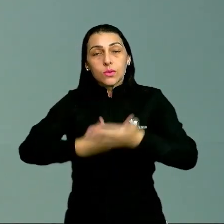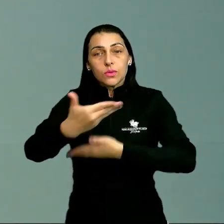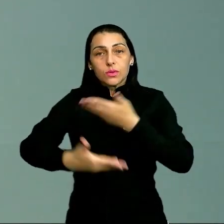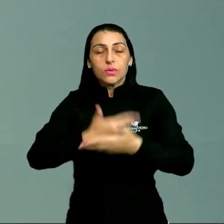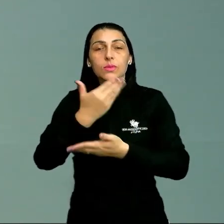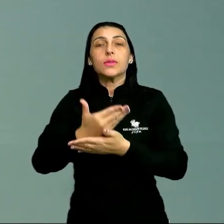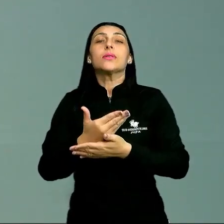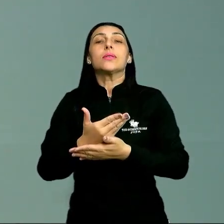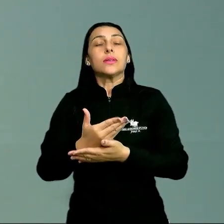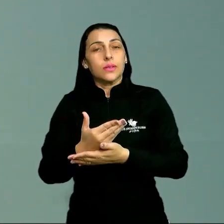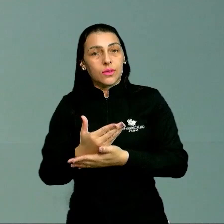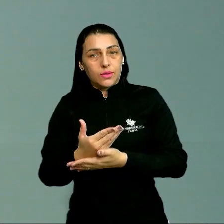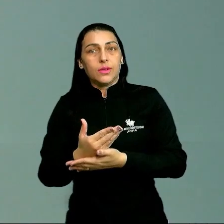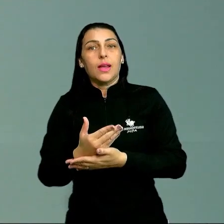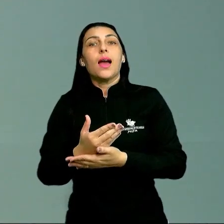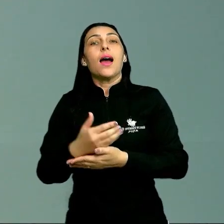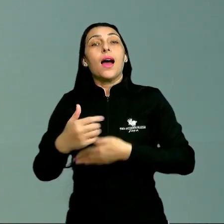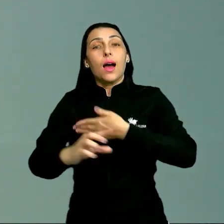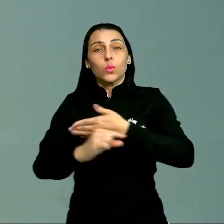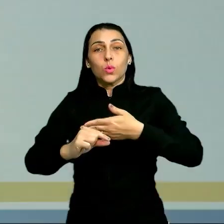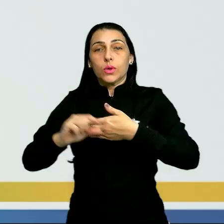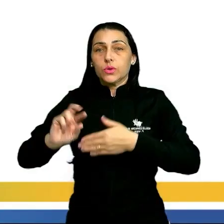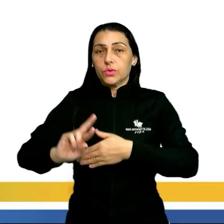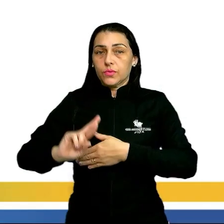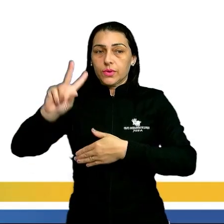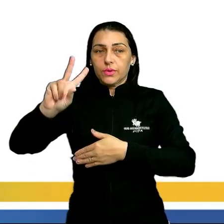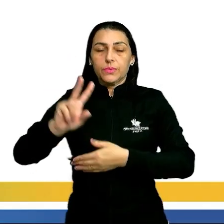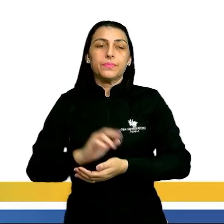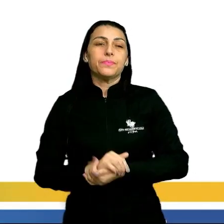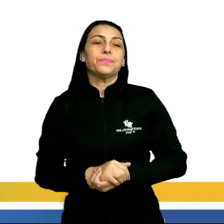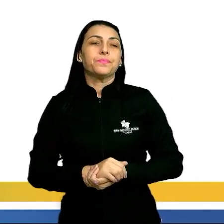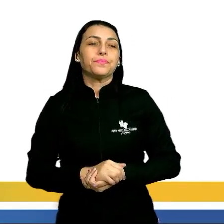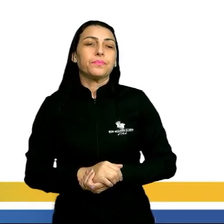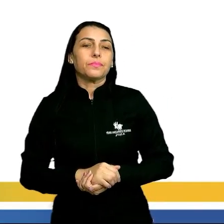essas duas obras, que são de autores diferentes.